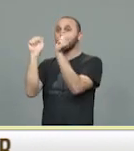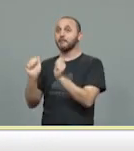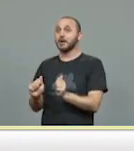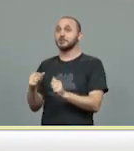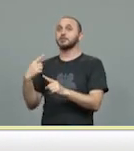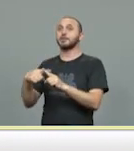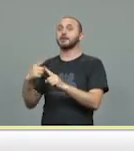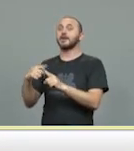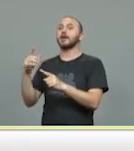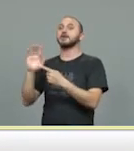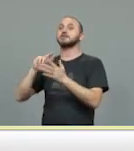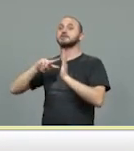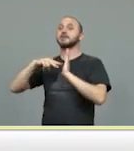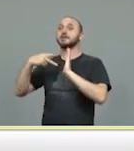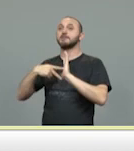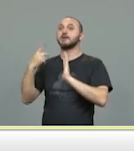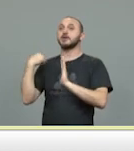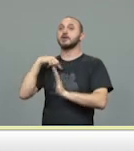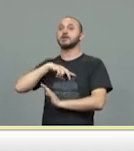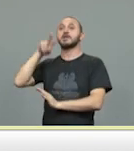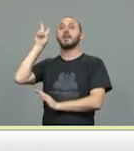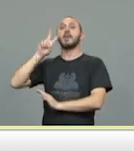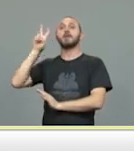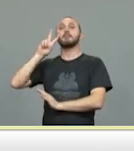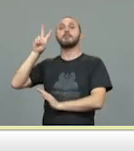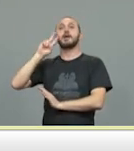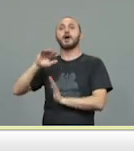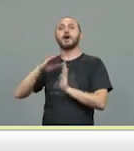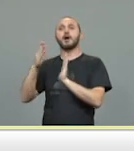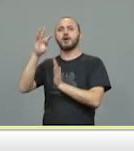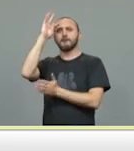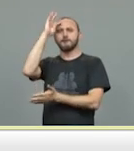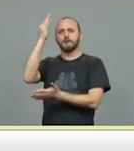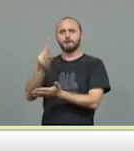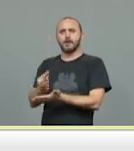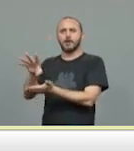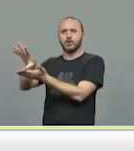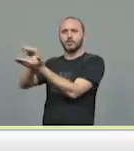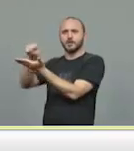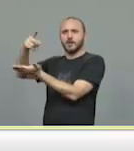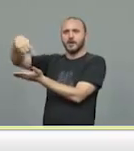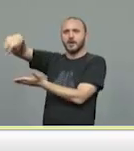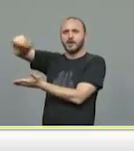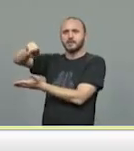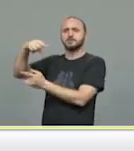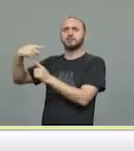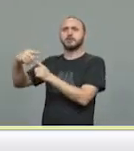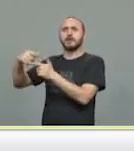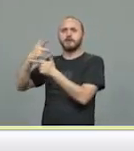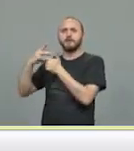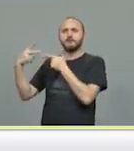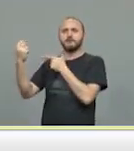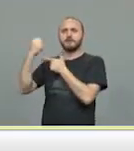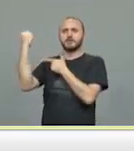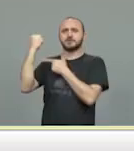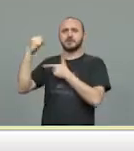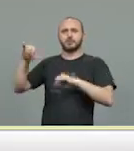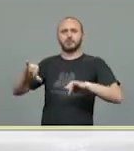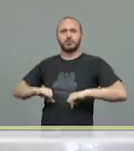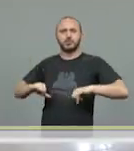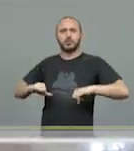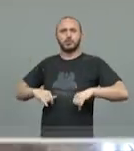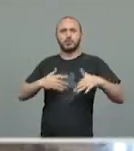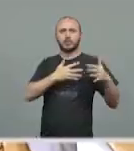como representação de devoção daqueles que venceram a tribulação